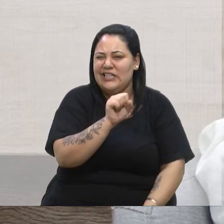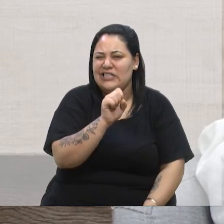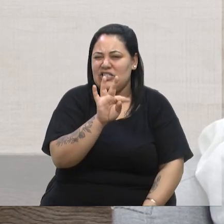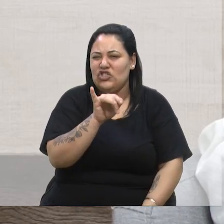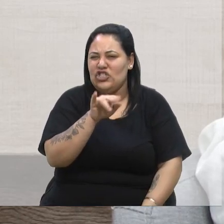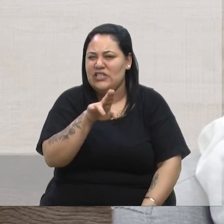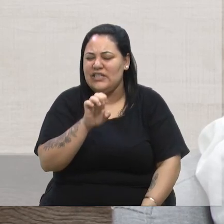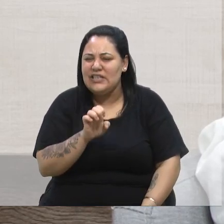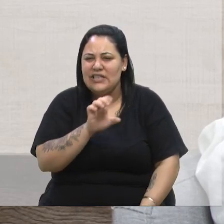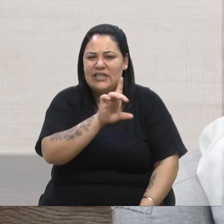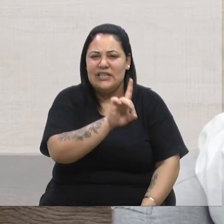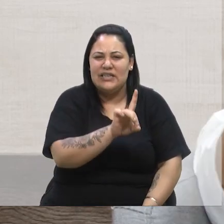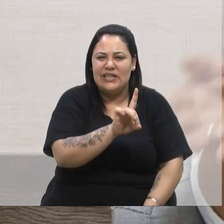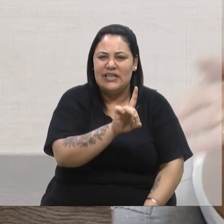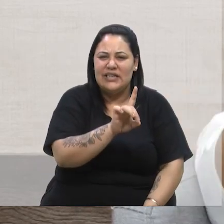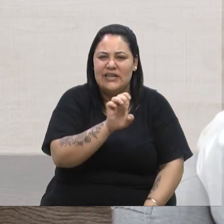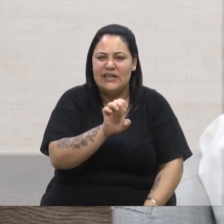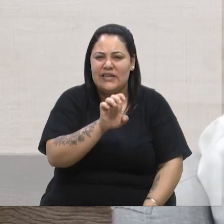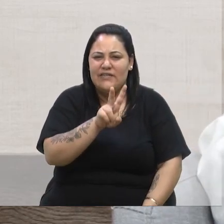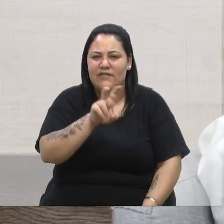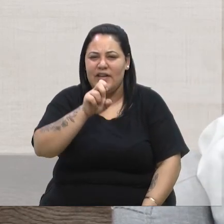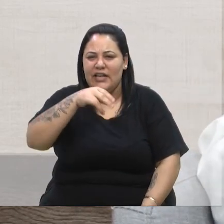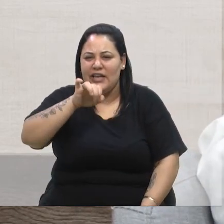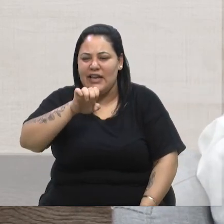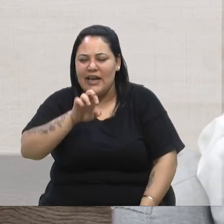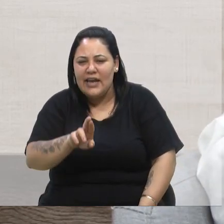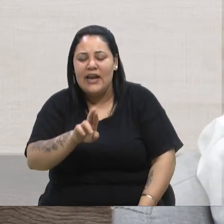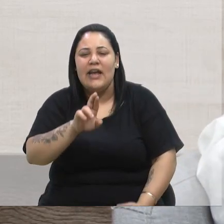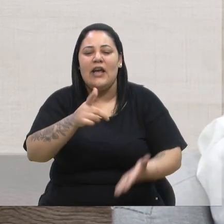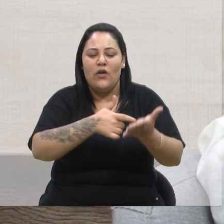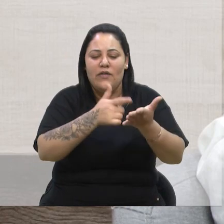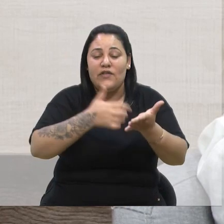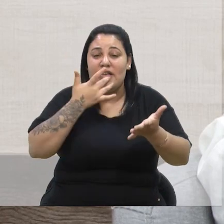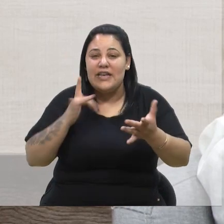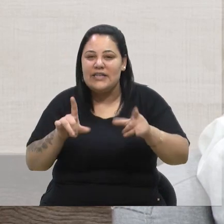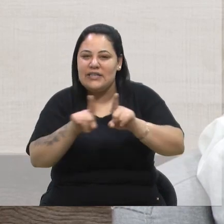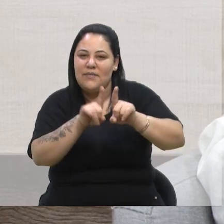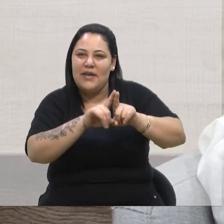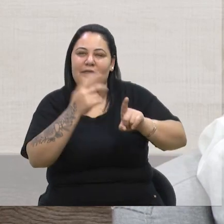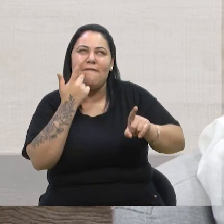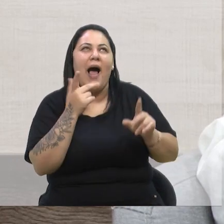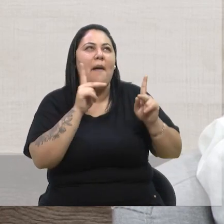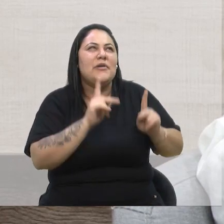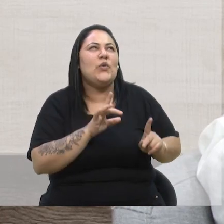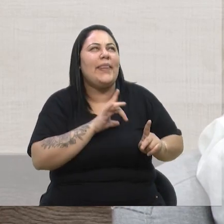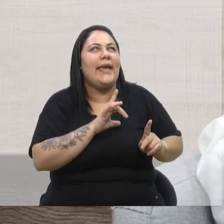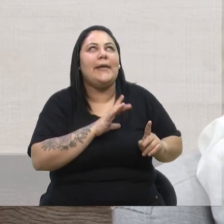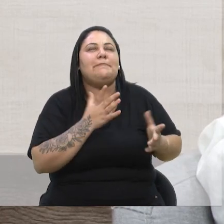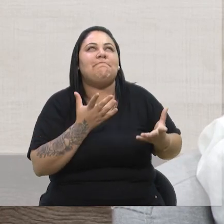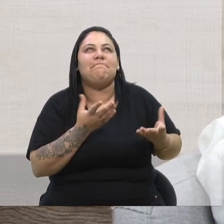o nome, que é um livro infantil também, mas que fala da pessoa